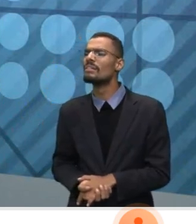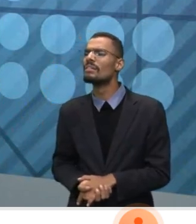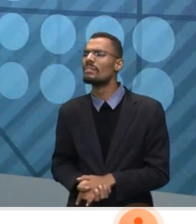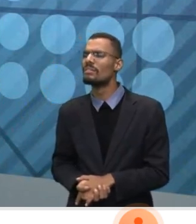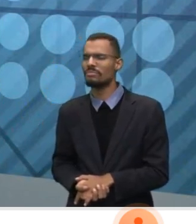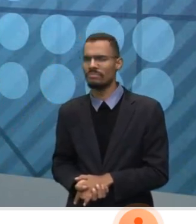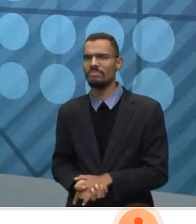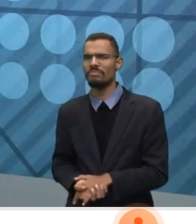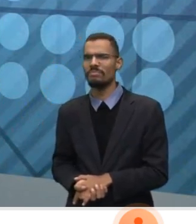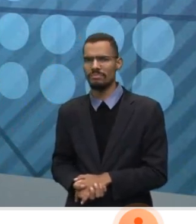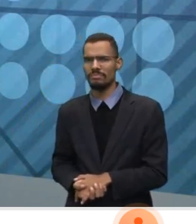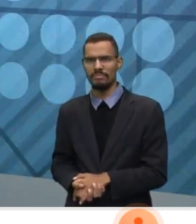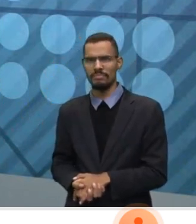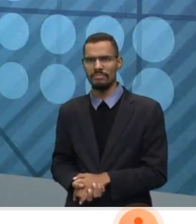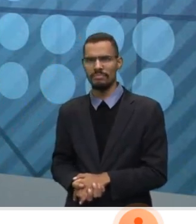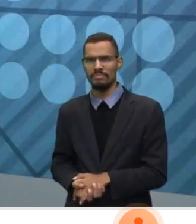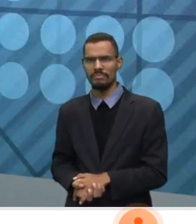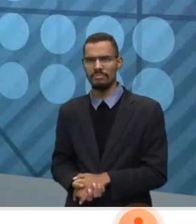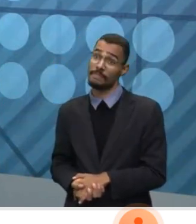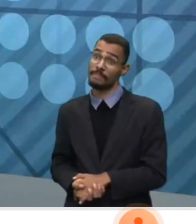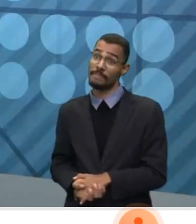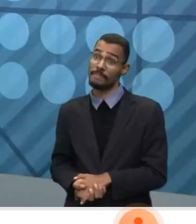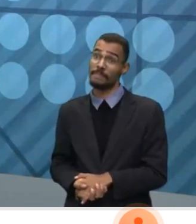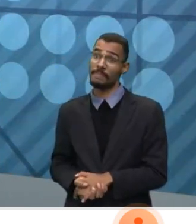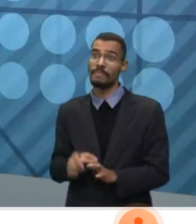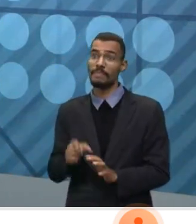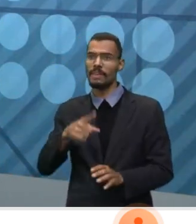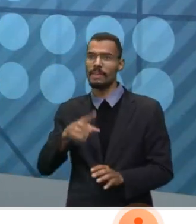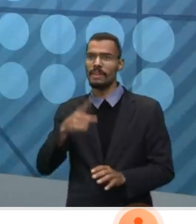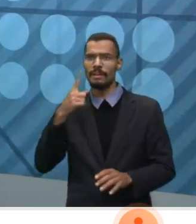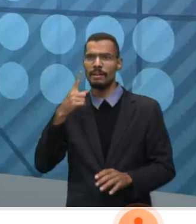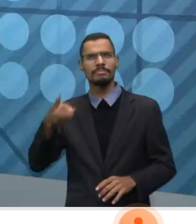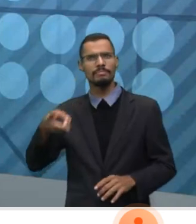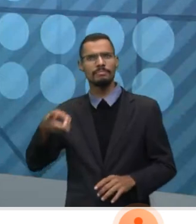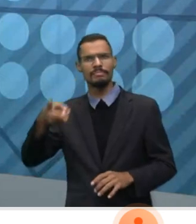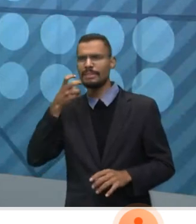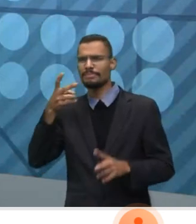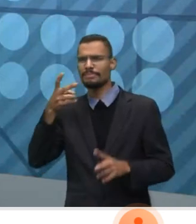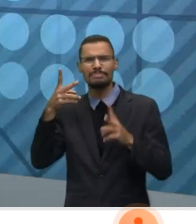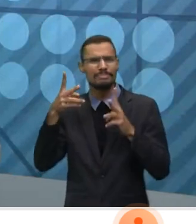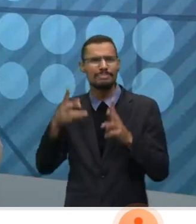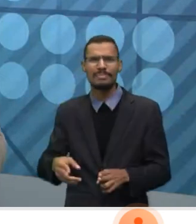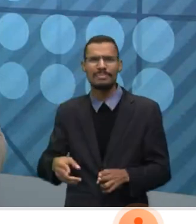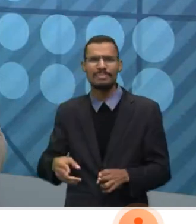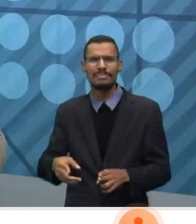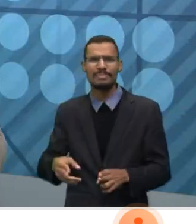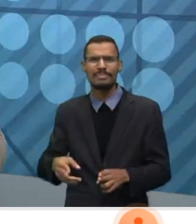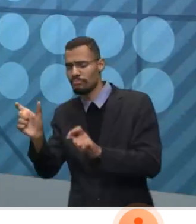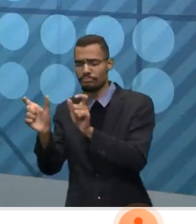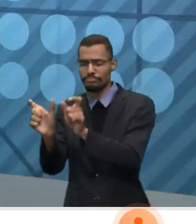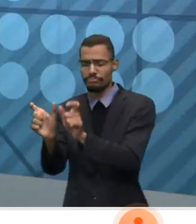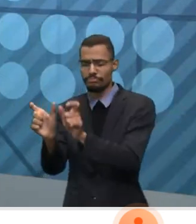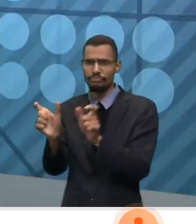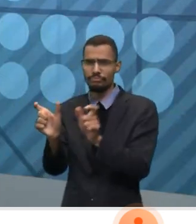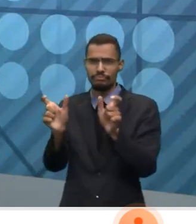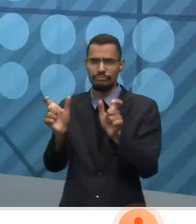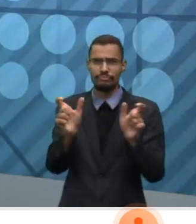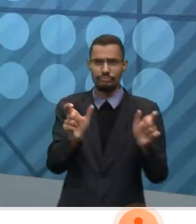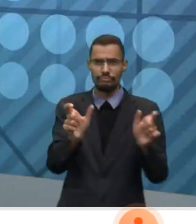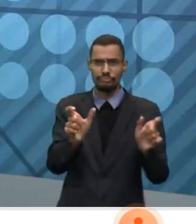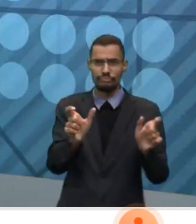Comendo, tá? Mas você vai perceber que mesmo assim, se o sujeito, o verbo, o objeto,